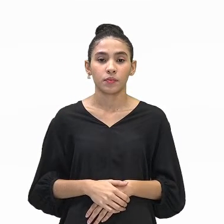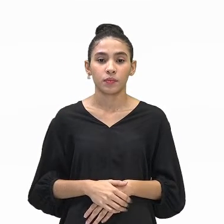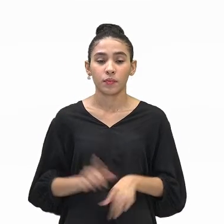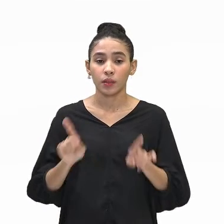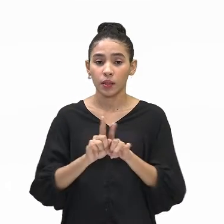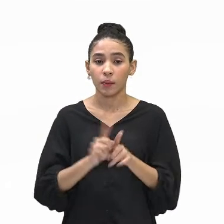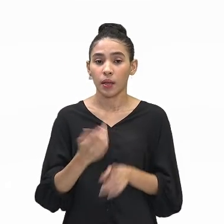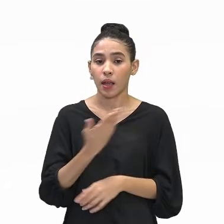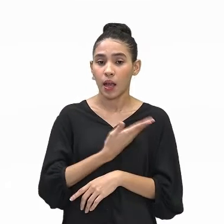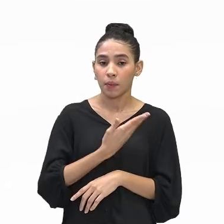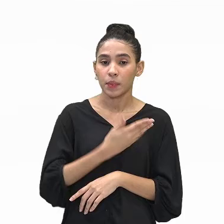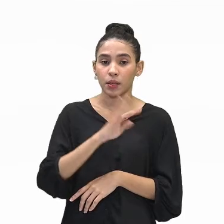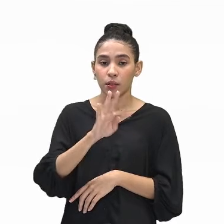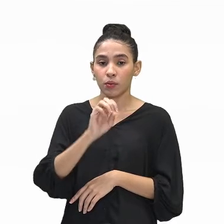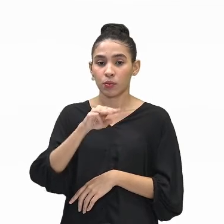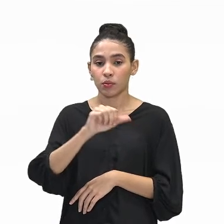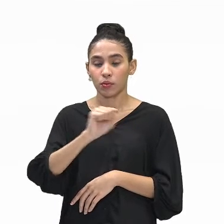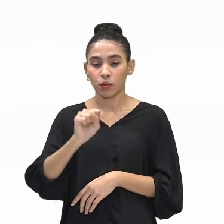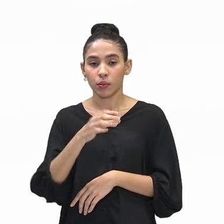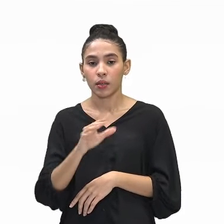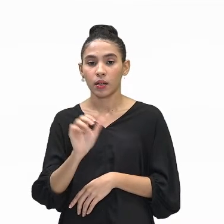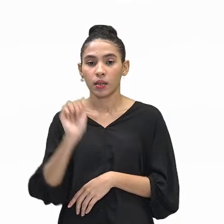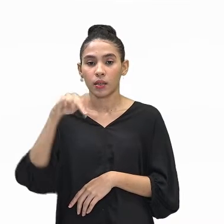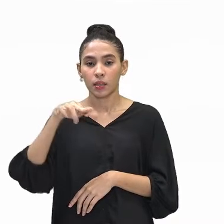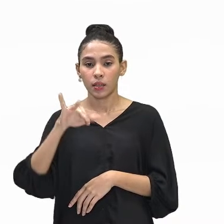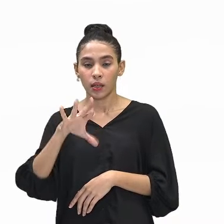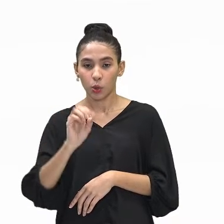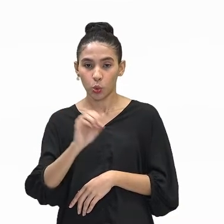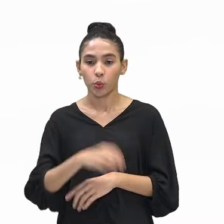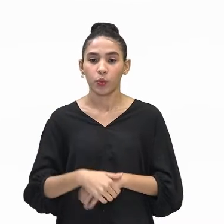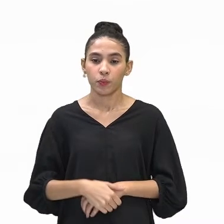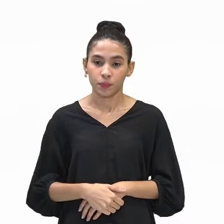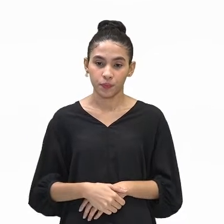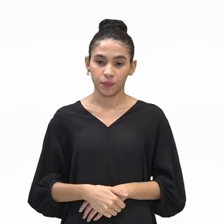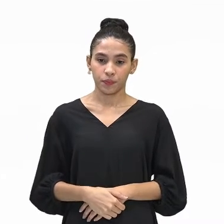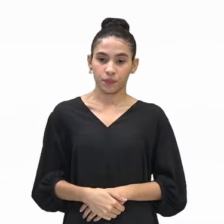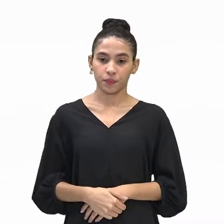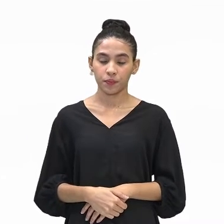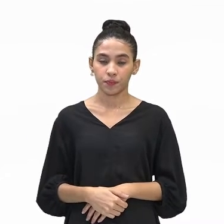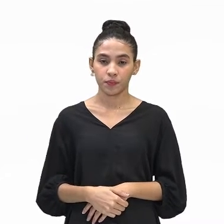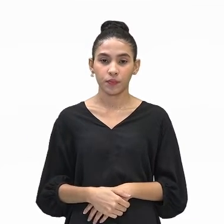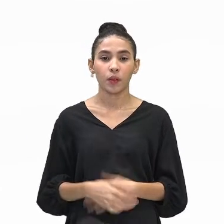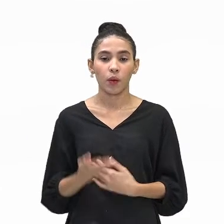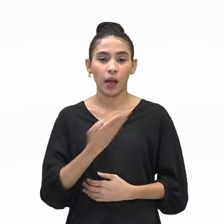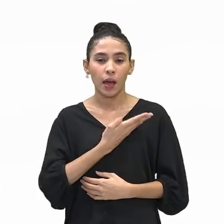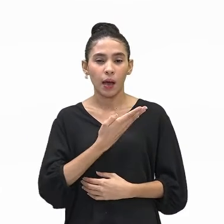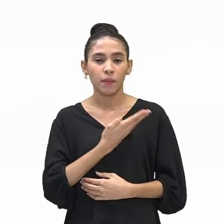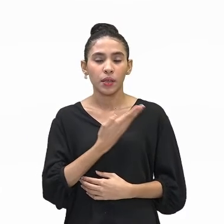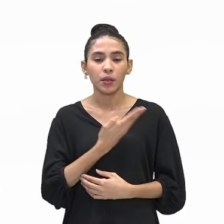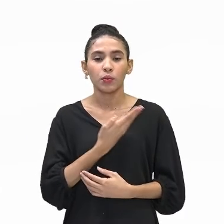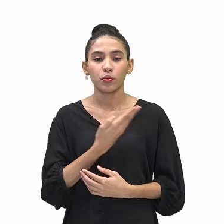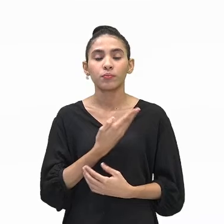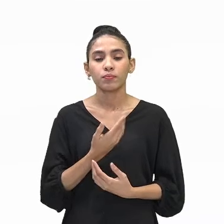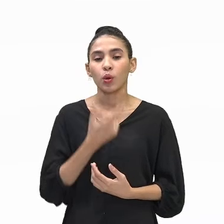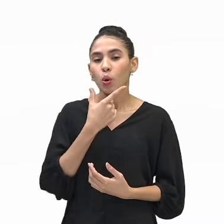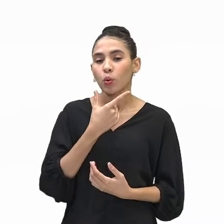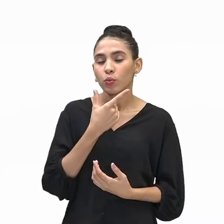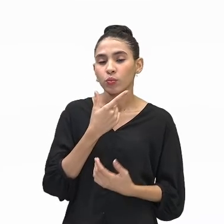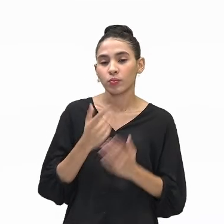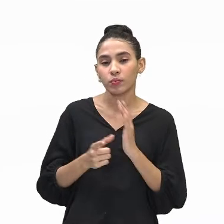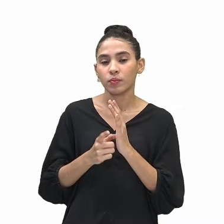amicíssimo de Tomás Antônio. Então, ele era amigo do autor que nós acabamos de ver, gente. Eles